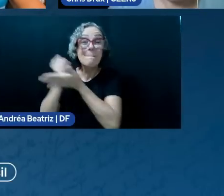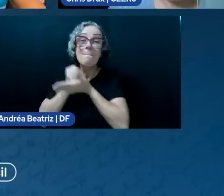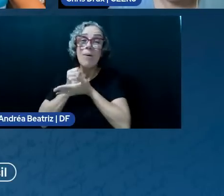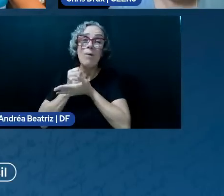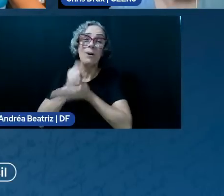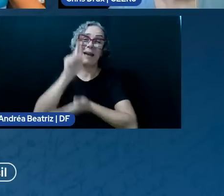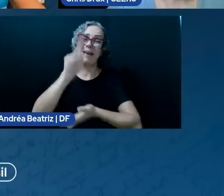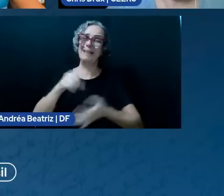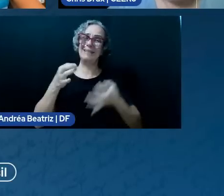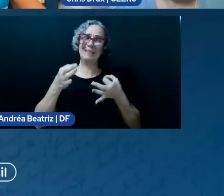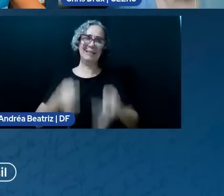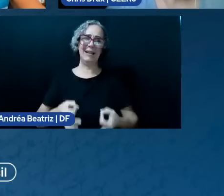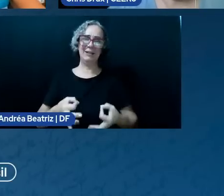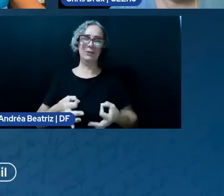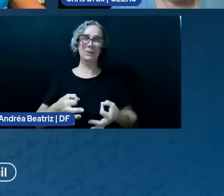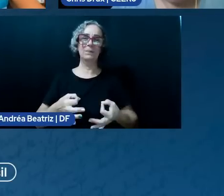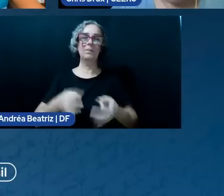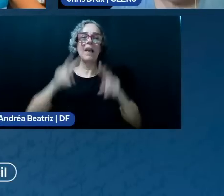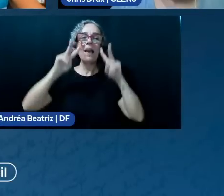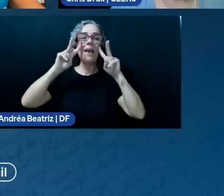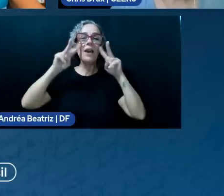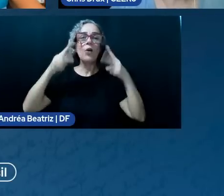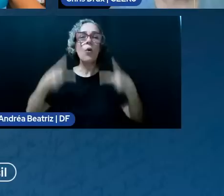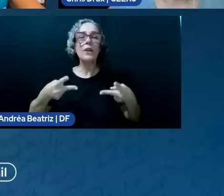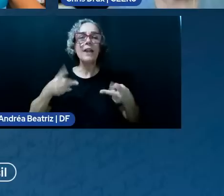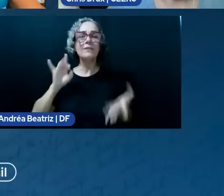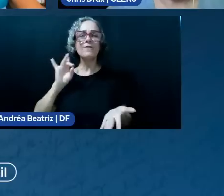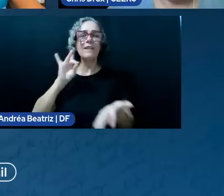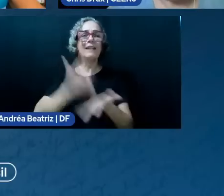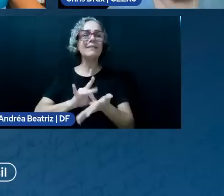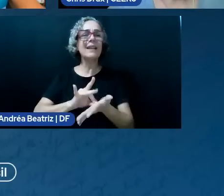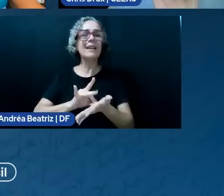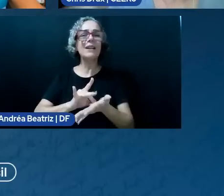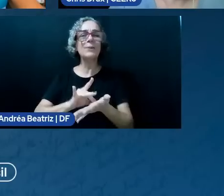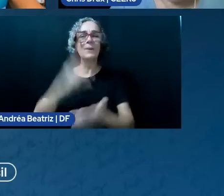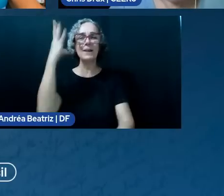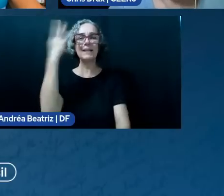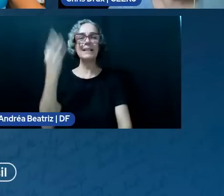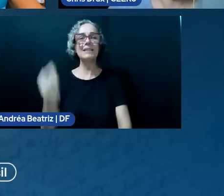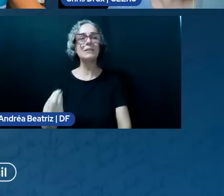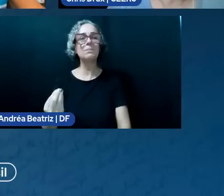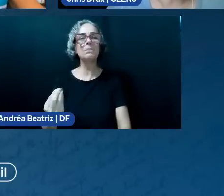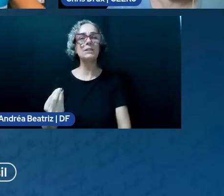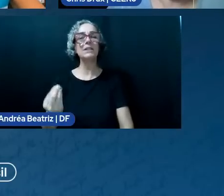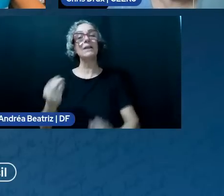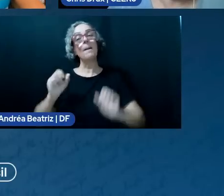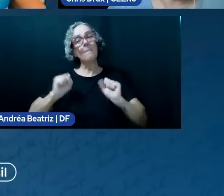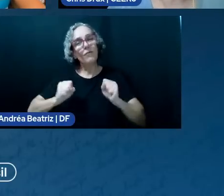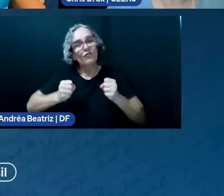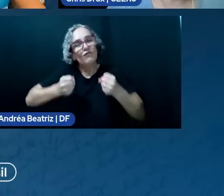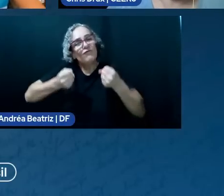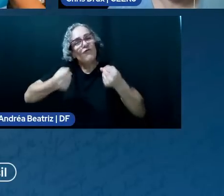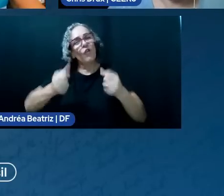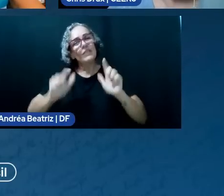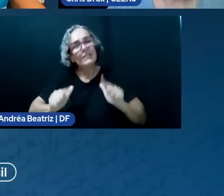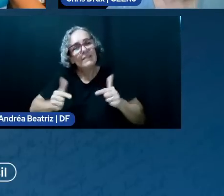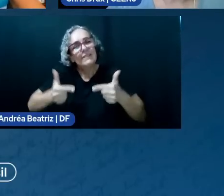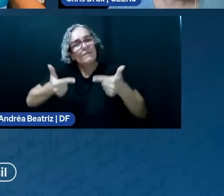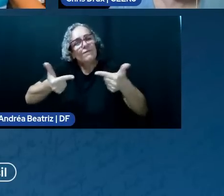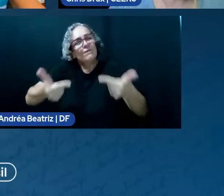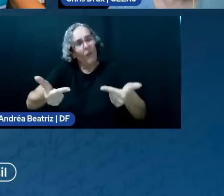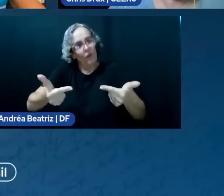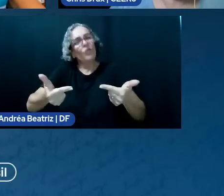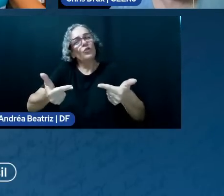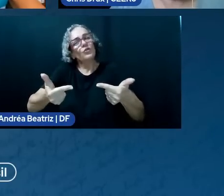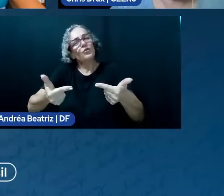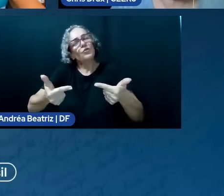Certo. Reconhece-se o verdadeiro espírita pelo esforço que ele faz para domar